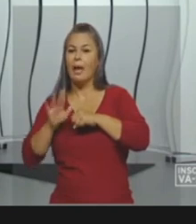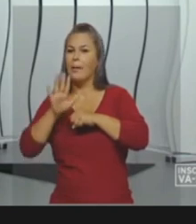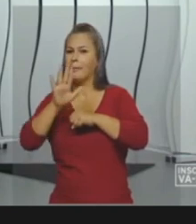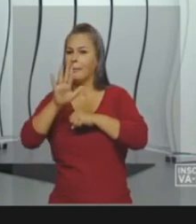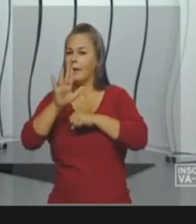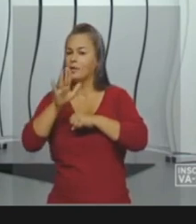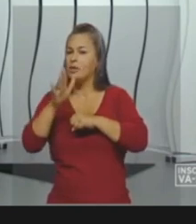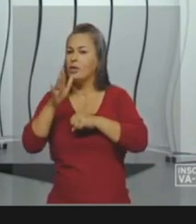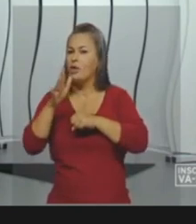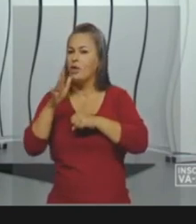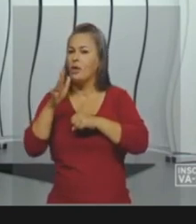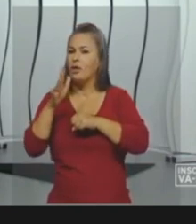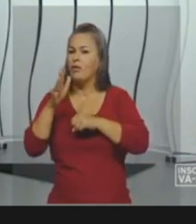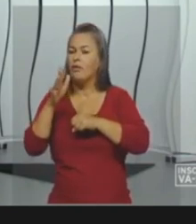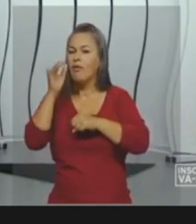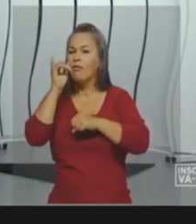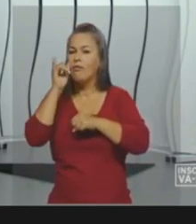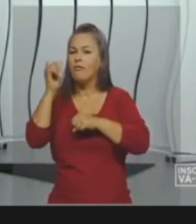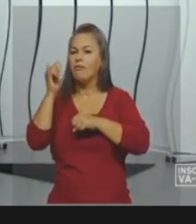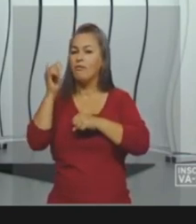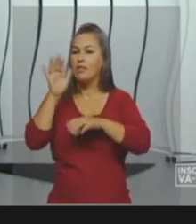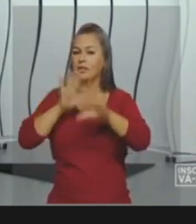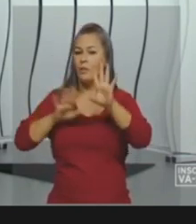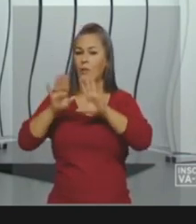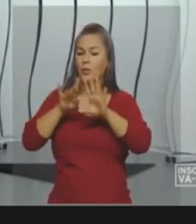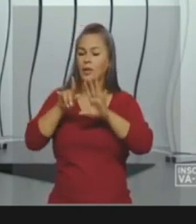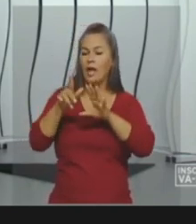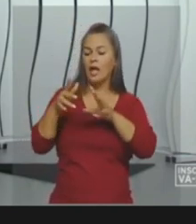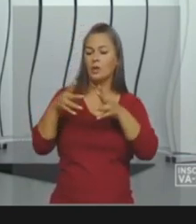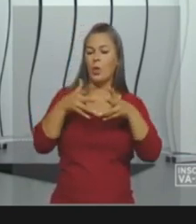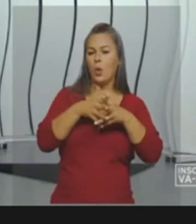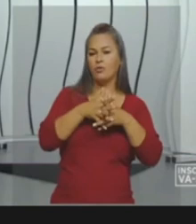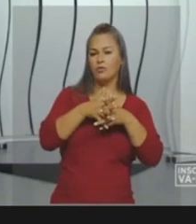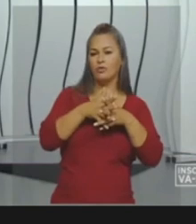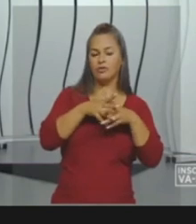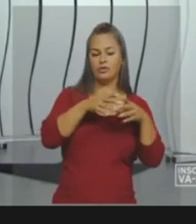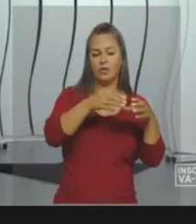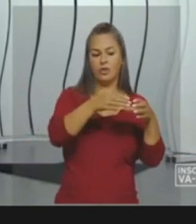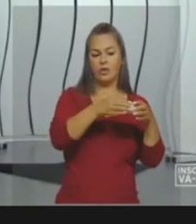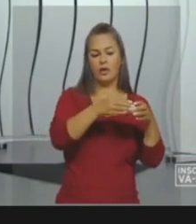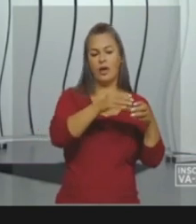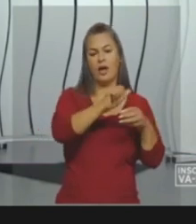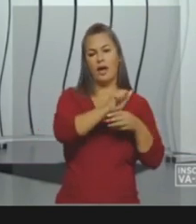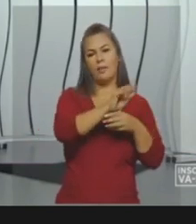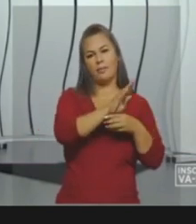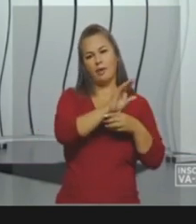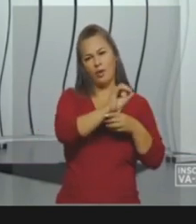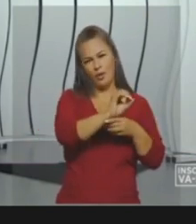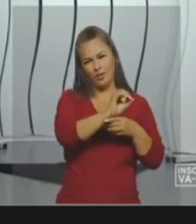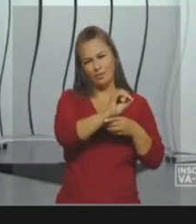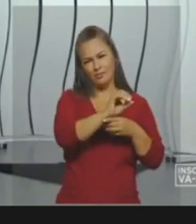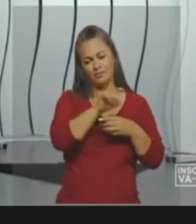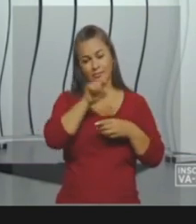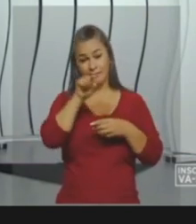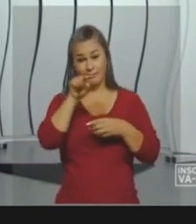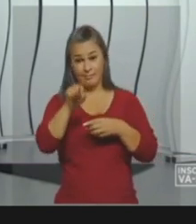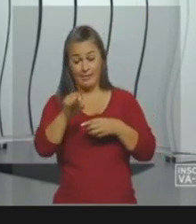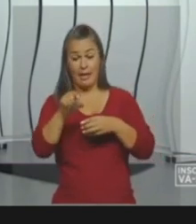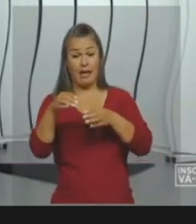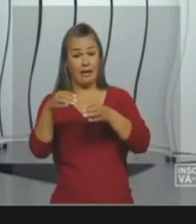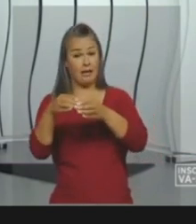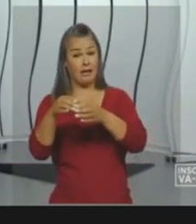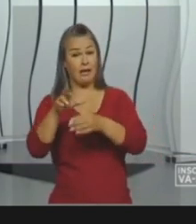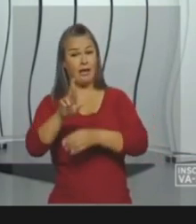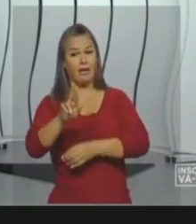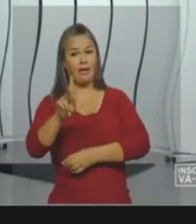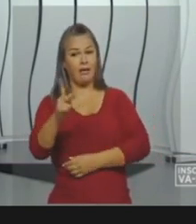com a BO, tá? Por exemplo, eu posso ter aqui, ó, se eu tiver aqui o triângulozinho, lembra que o triângulo é o sangue do tipo A? Só